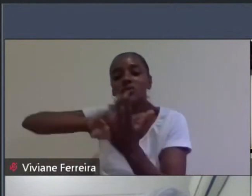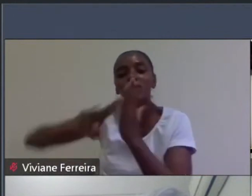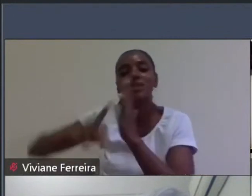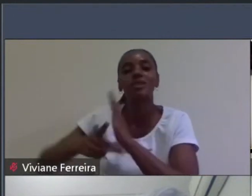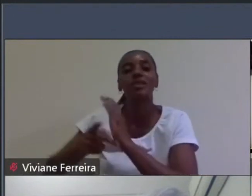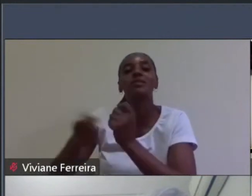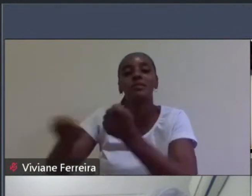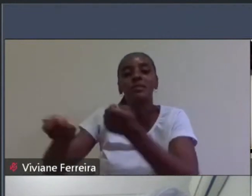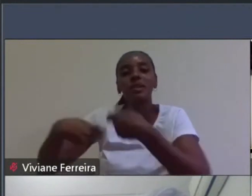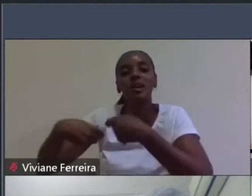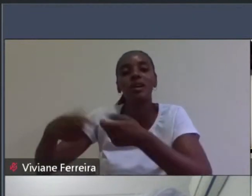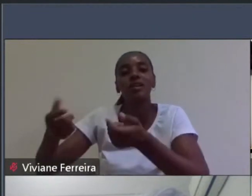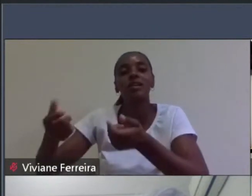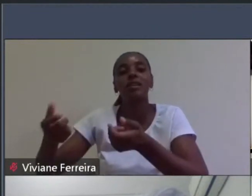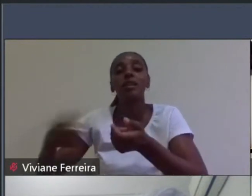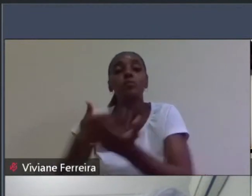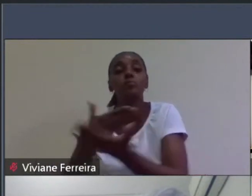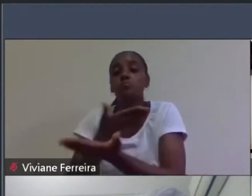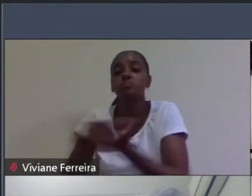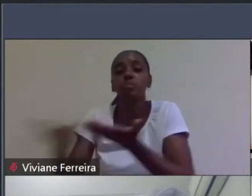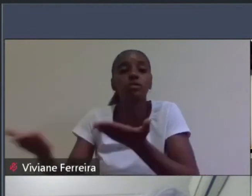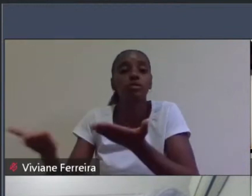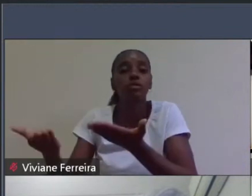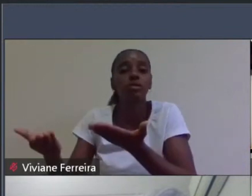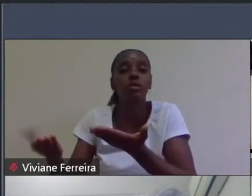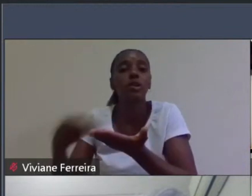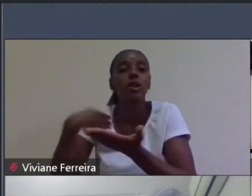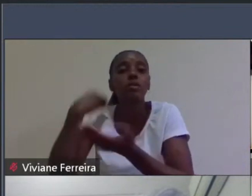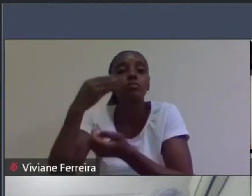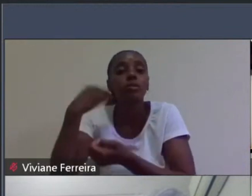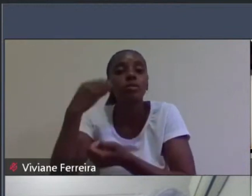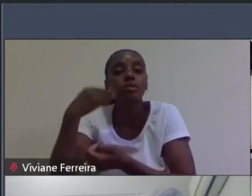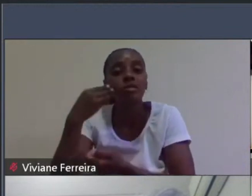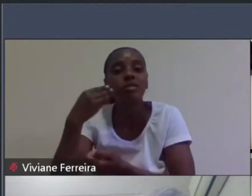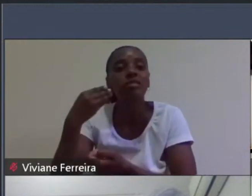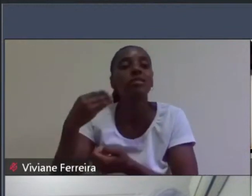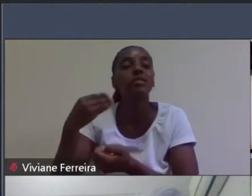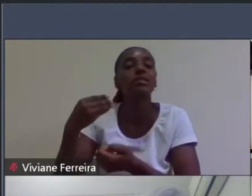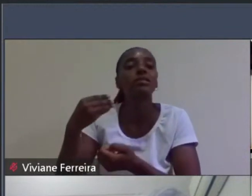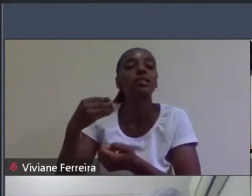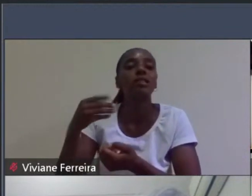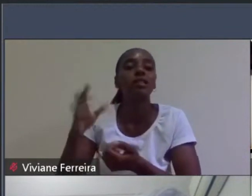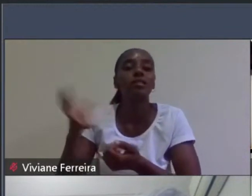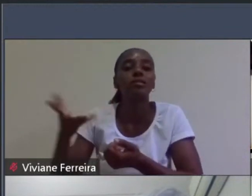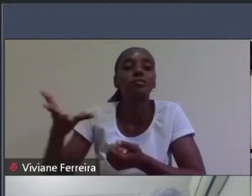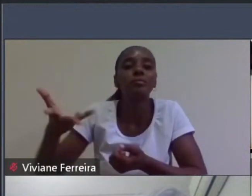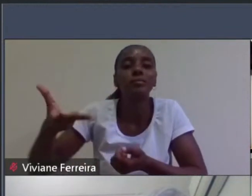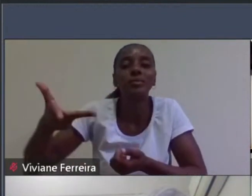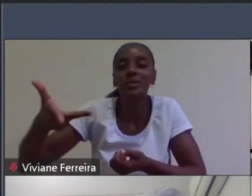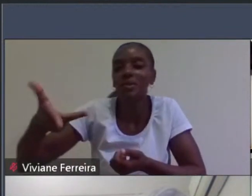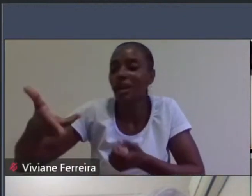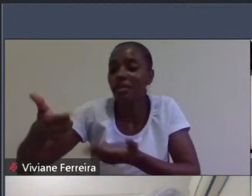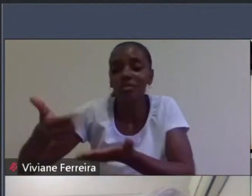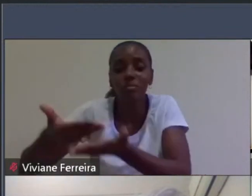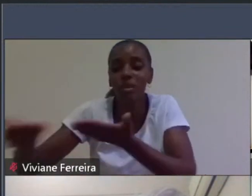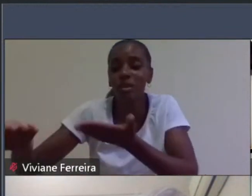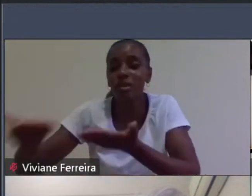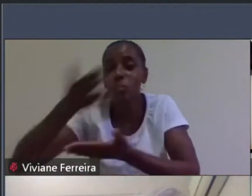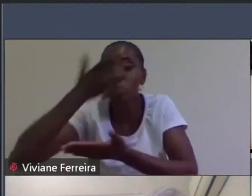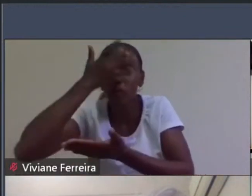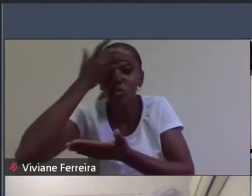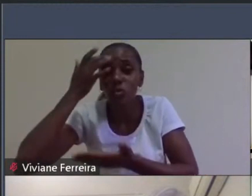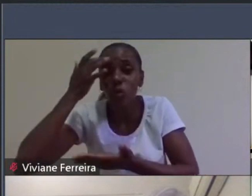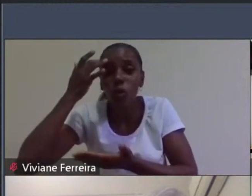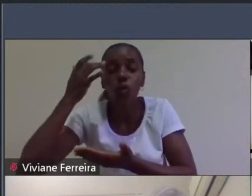está perdendo experiências, talentos, pessoas maravilhosas por